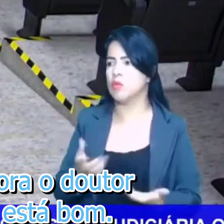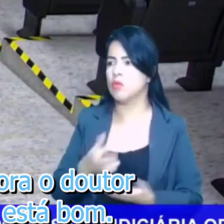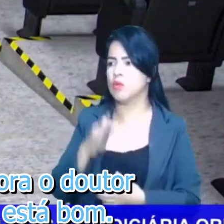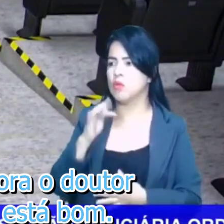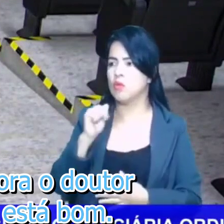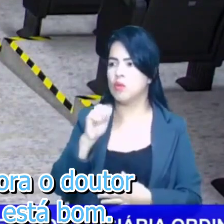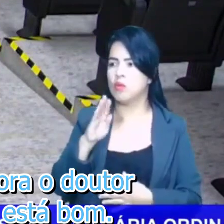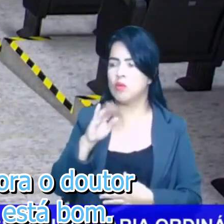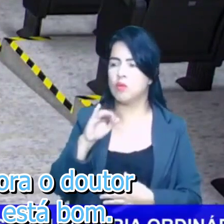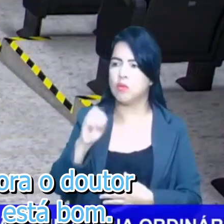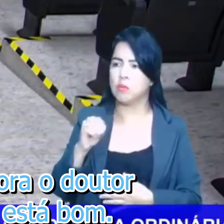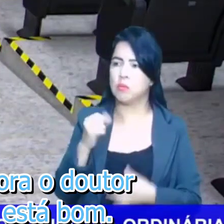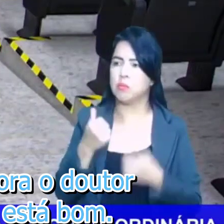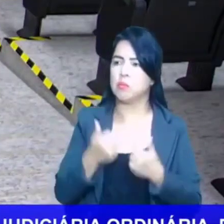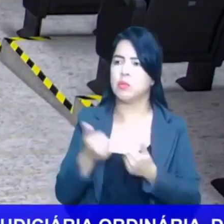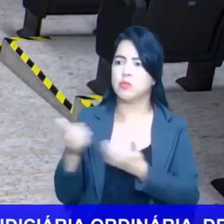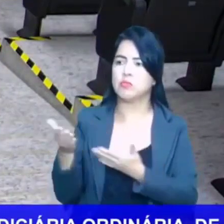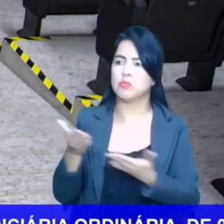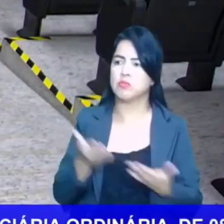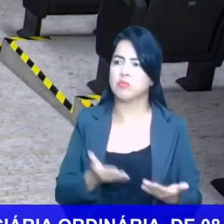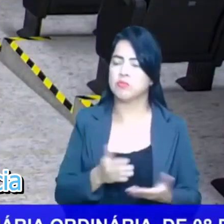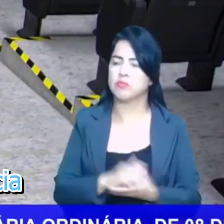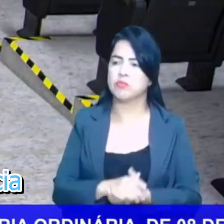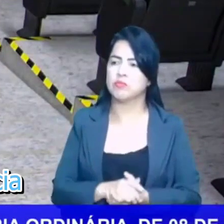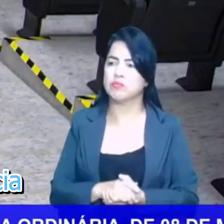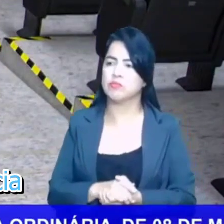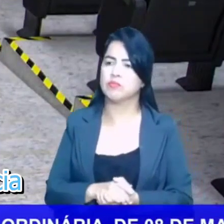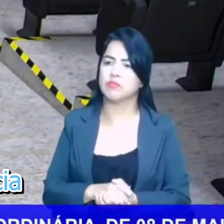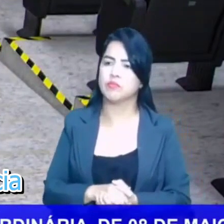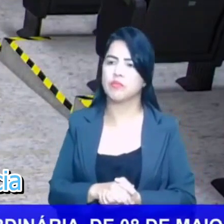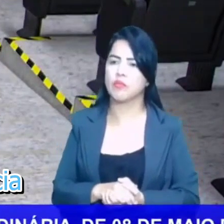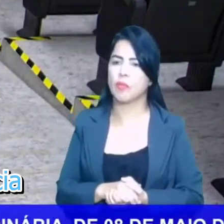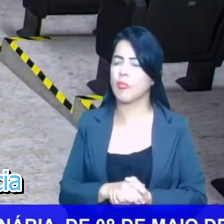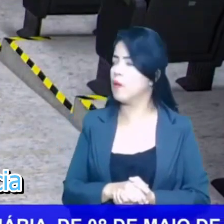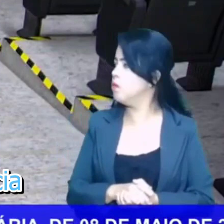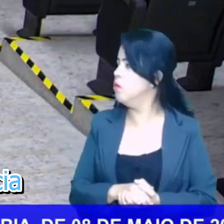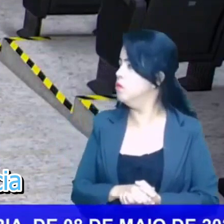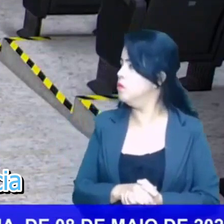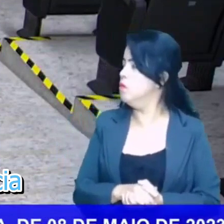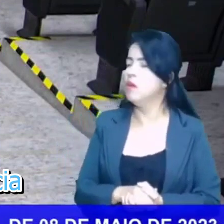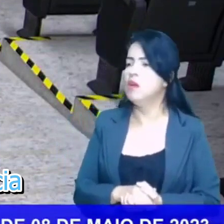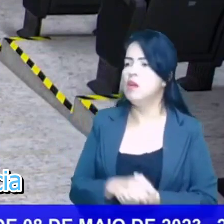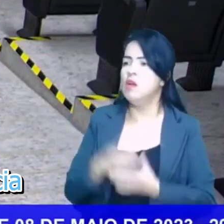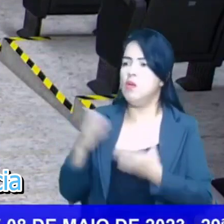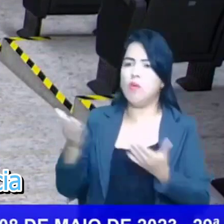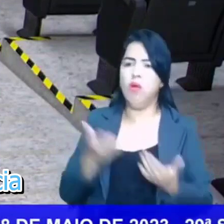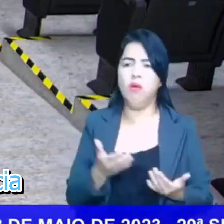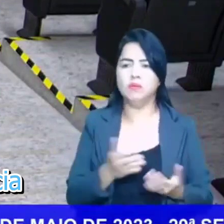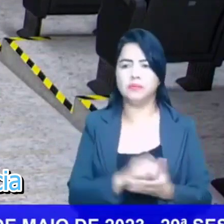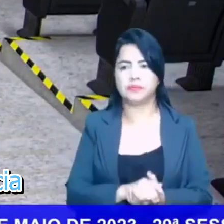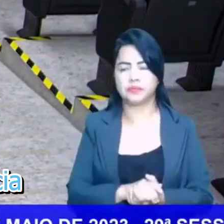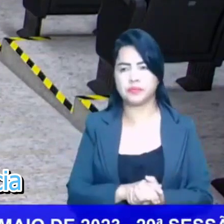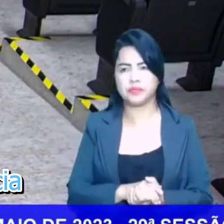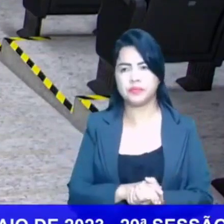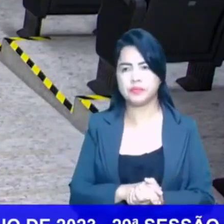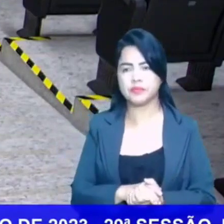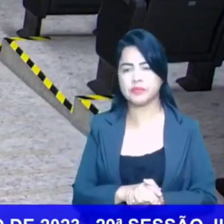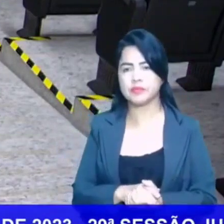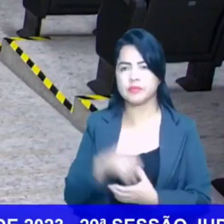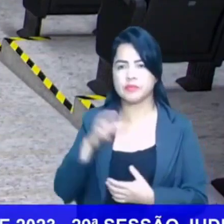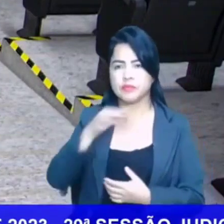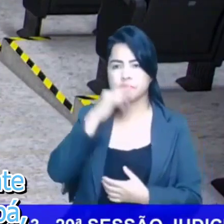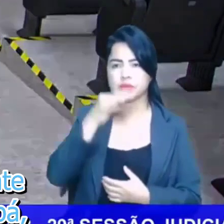Lobato. Doutor Fábio, muito bem-vindo, tá bom? Seja, receba a nossa acolhida e Vossa Excelência está com a palavra para a sustentação